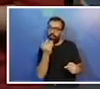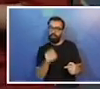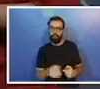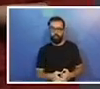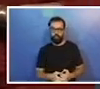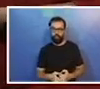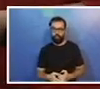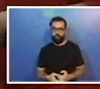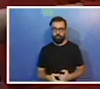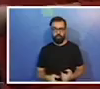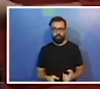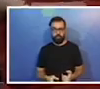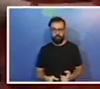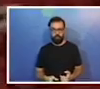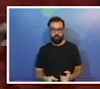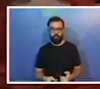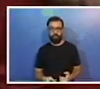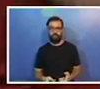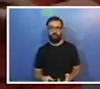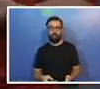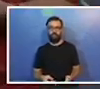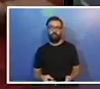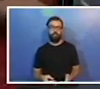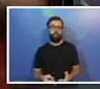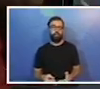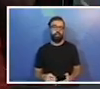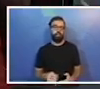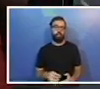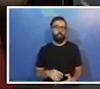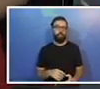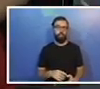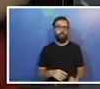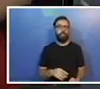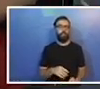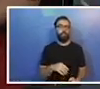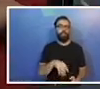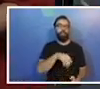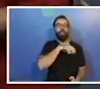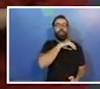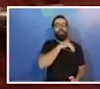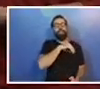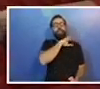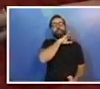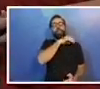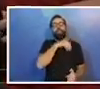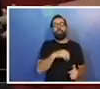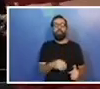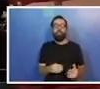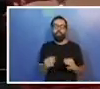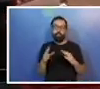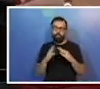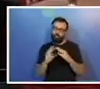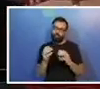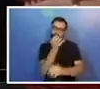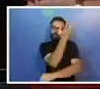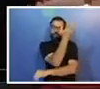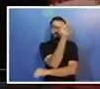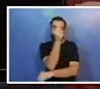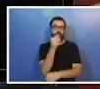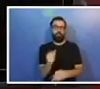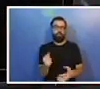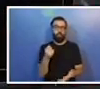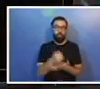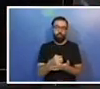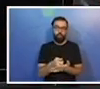Explique por que não se deve comprar animais silvestres. Falamos muito disso. Porque a retirada deles